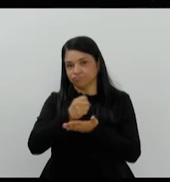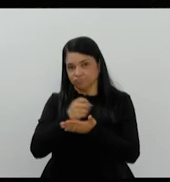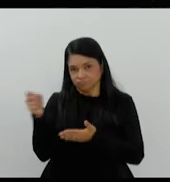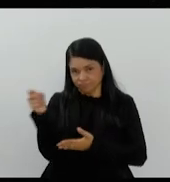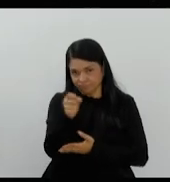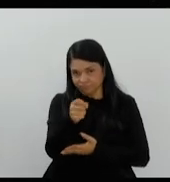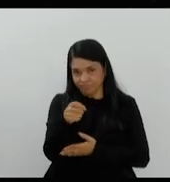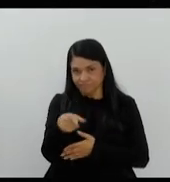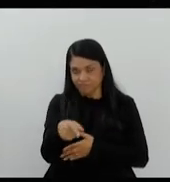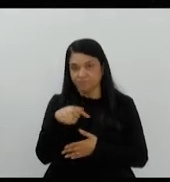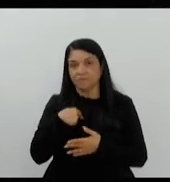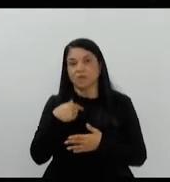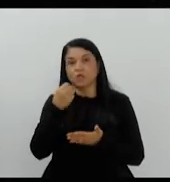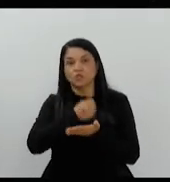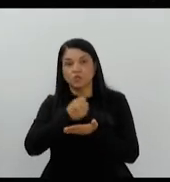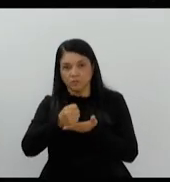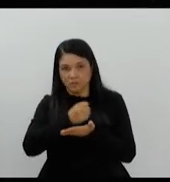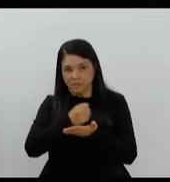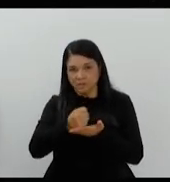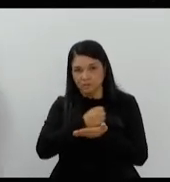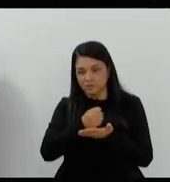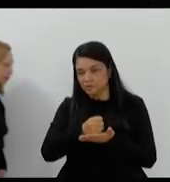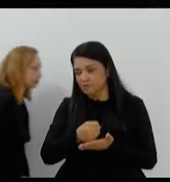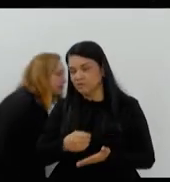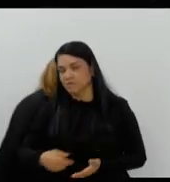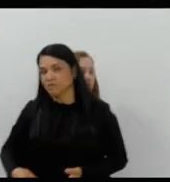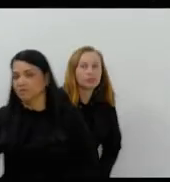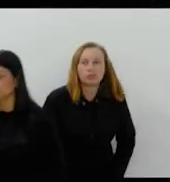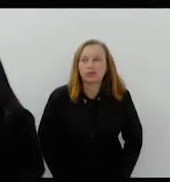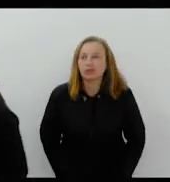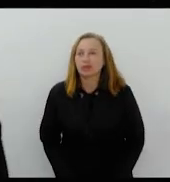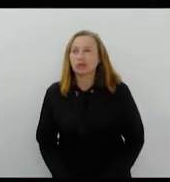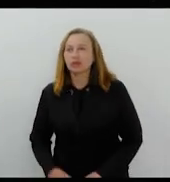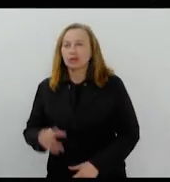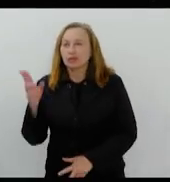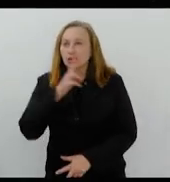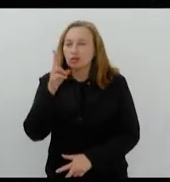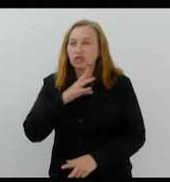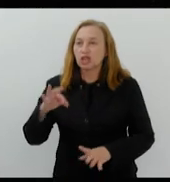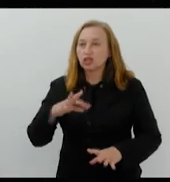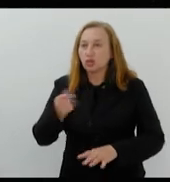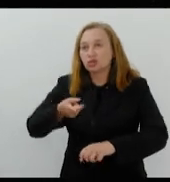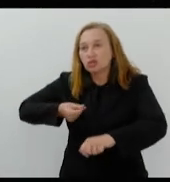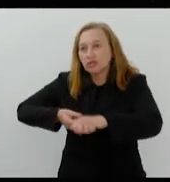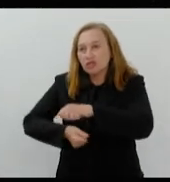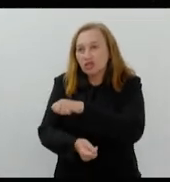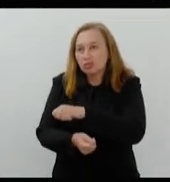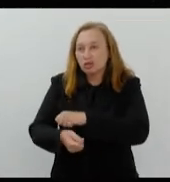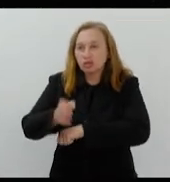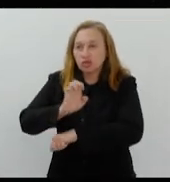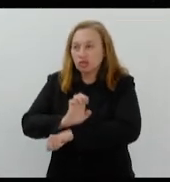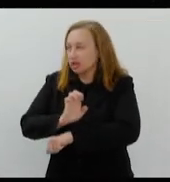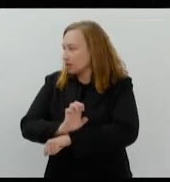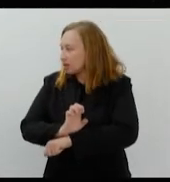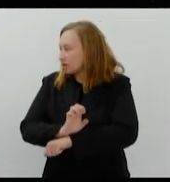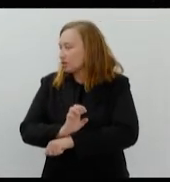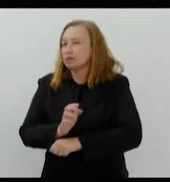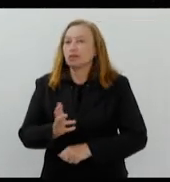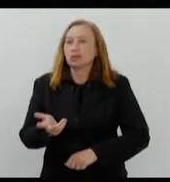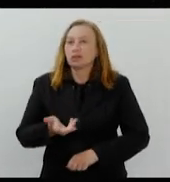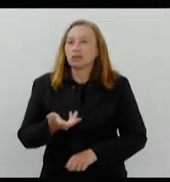Estes contratos seriam para dar velocidade a todos os investimentos do Estado, claro